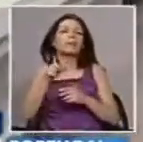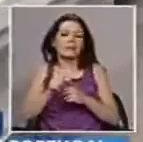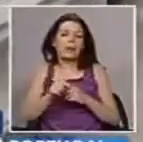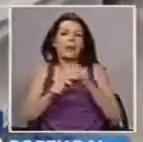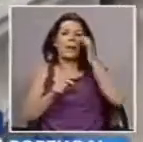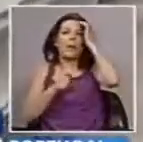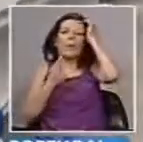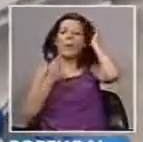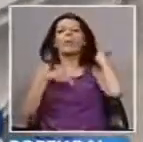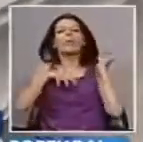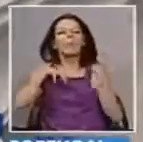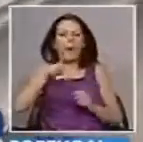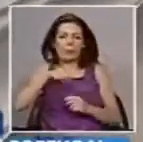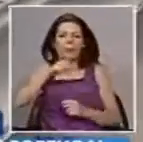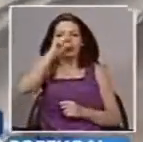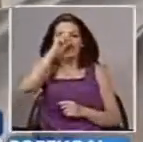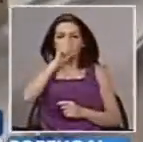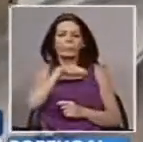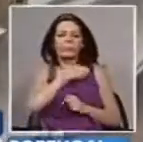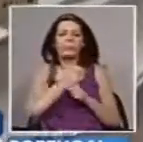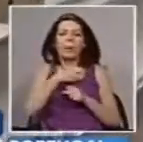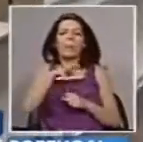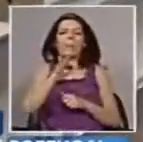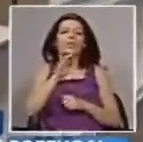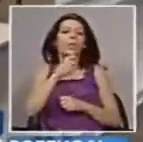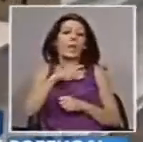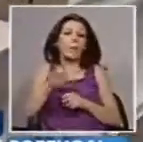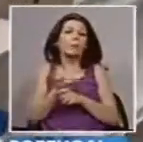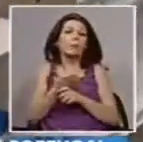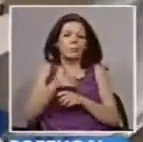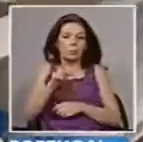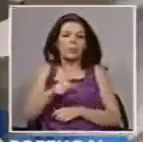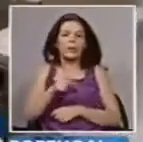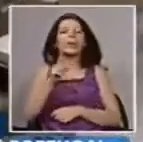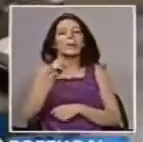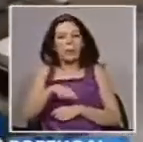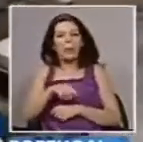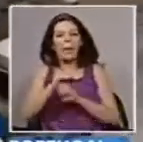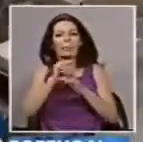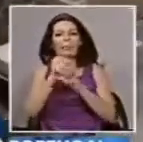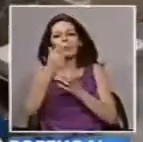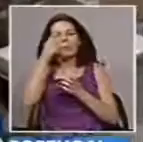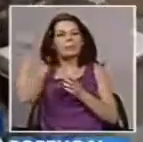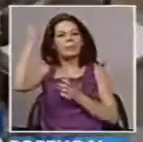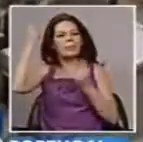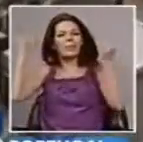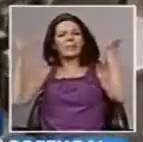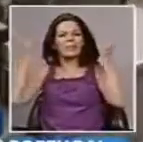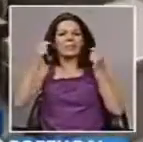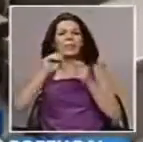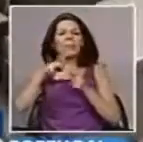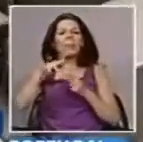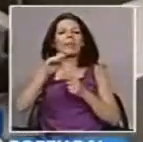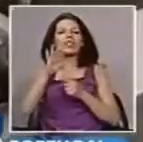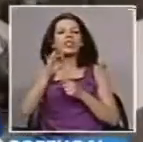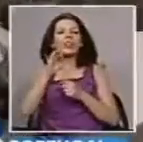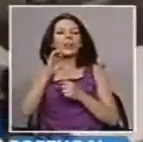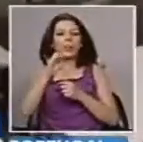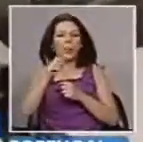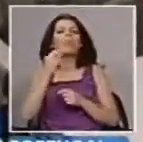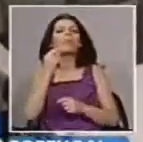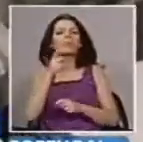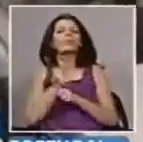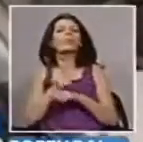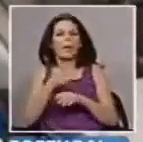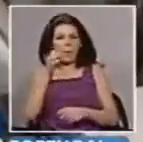há uma tradição em Portugal a utilizar o manjericão, e também o manjerico para fazer pestos. E... Como é que se